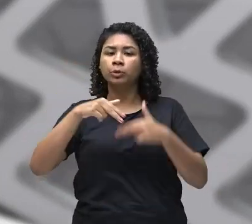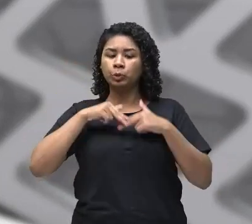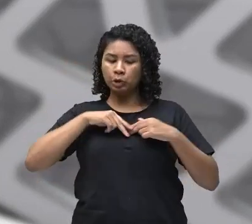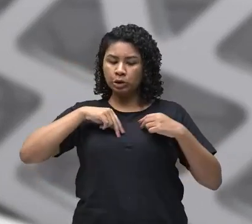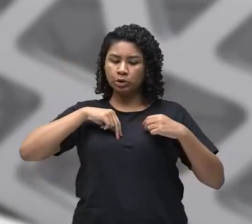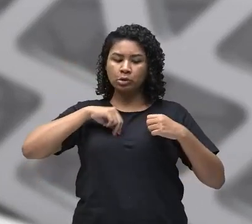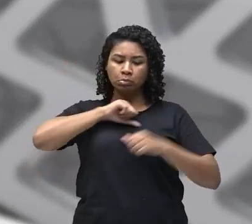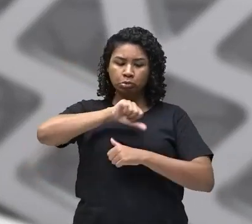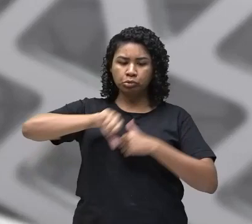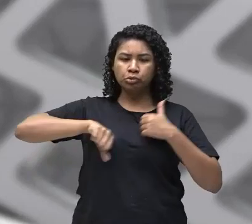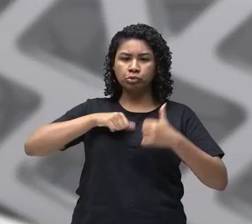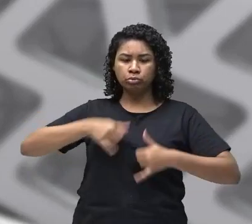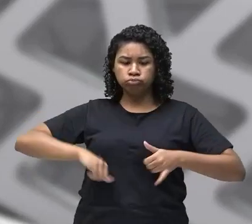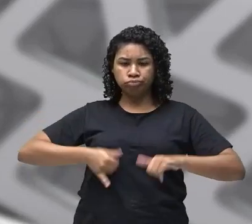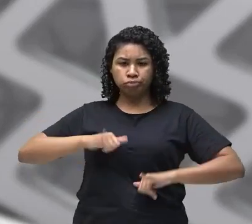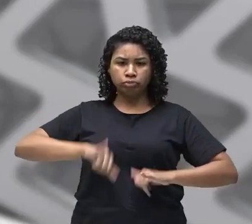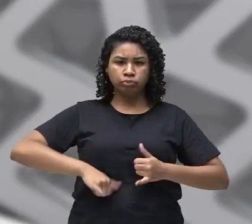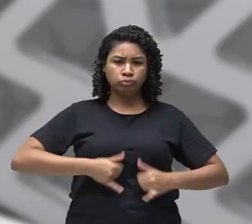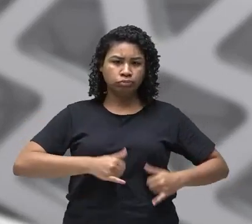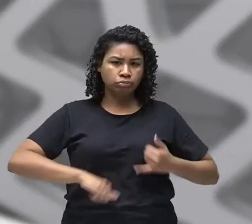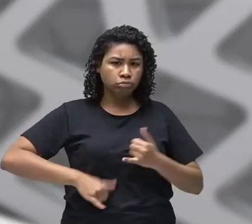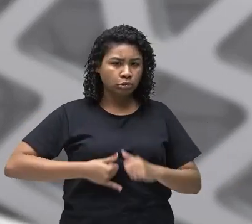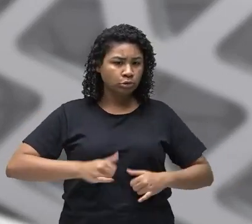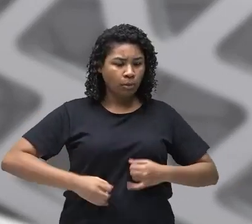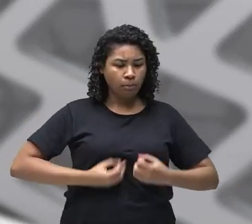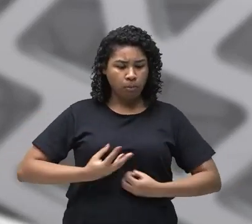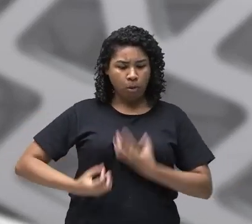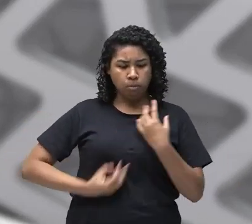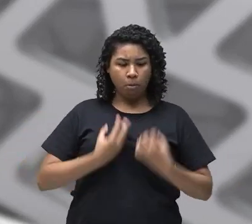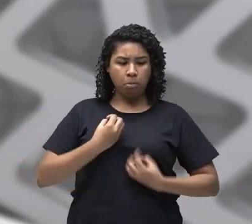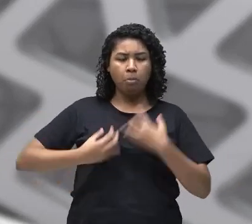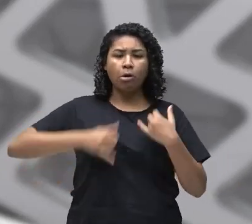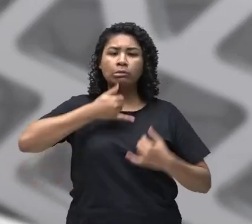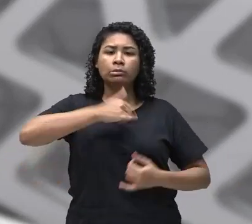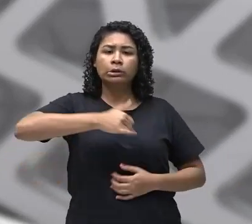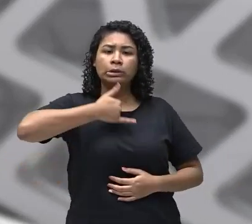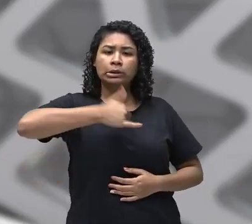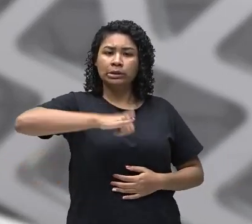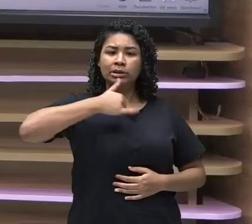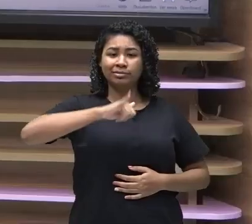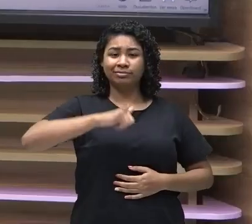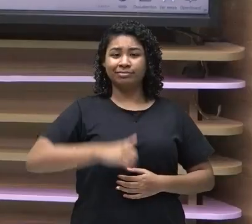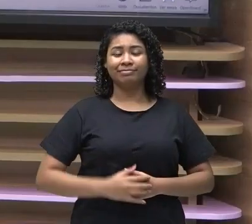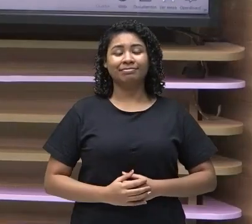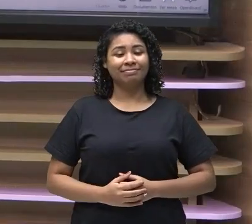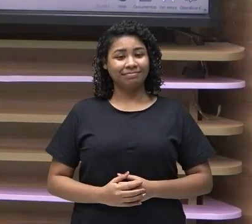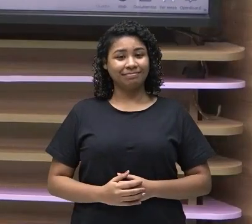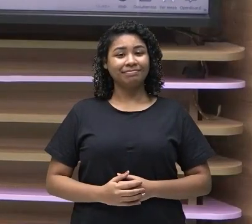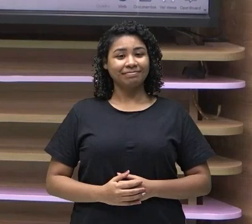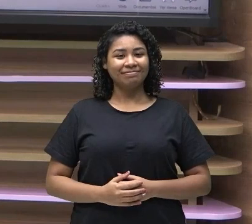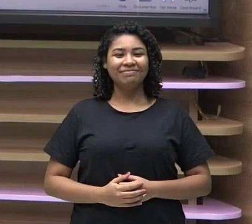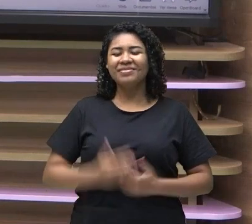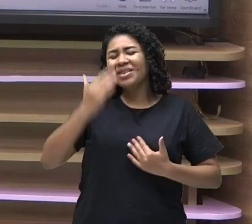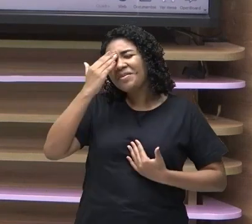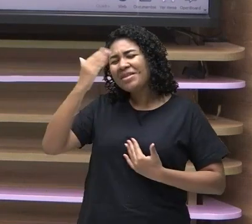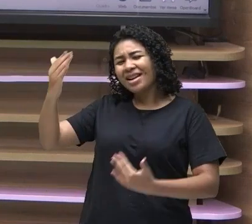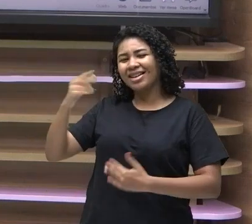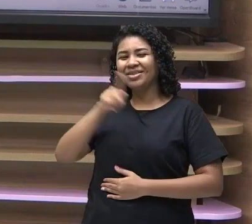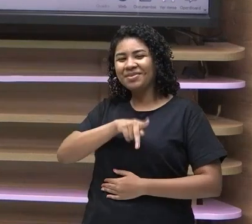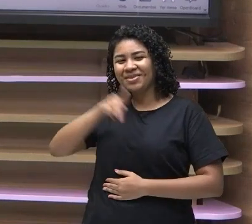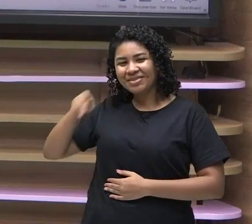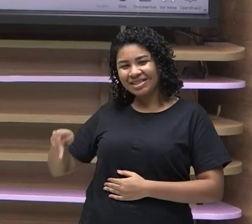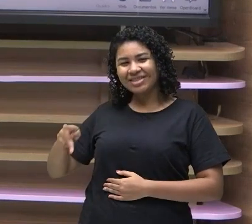energia se transforma na energia cinética e mais a potencial muito obrigada professora